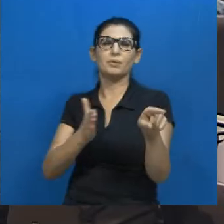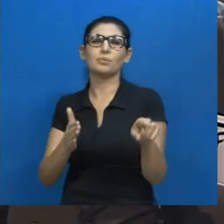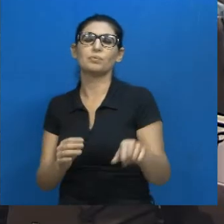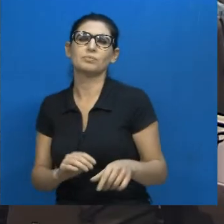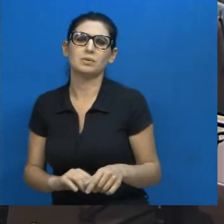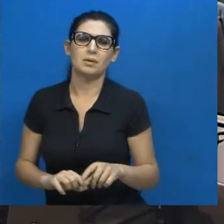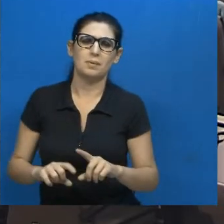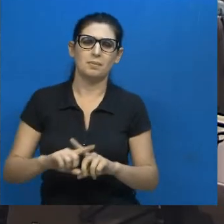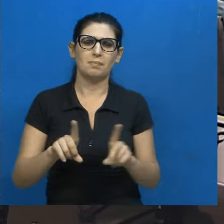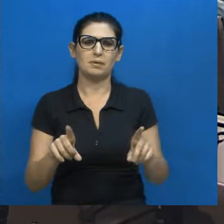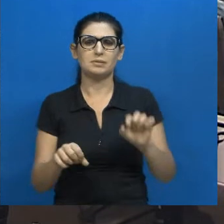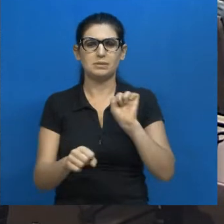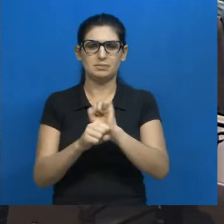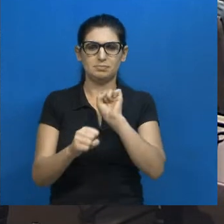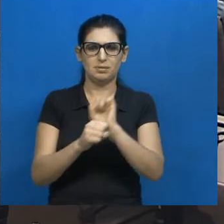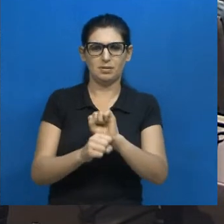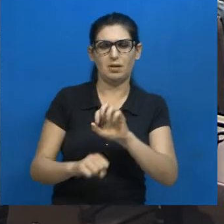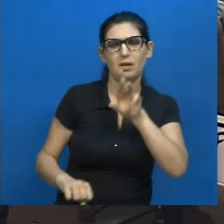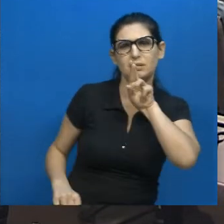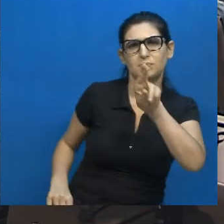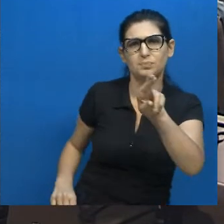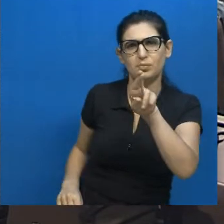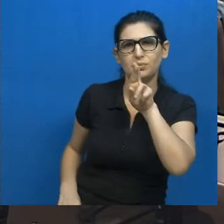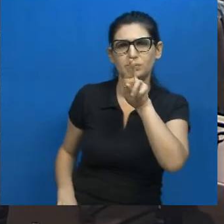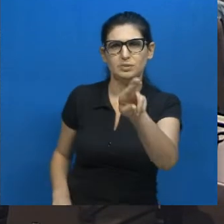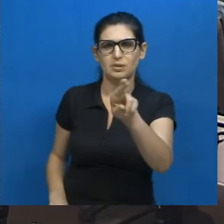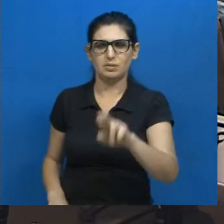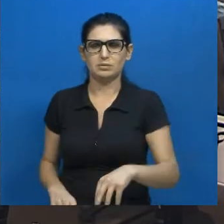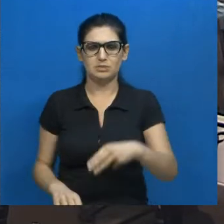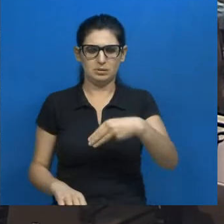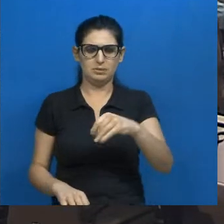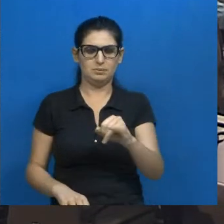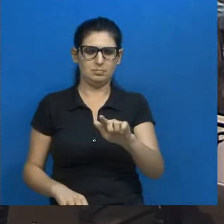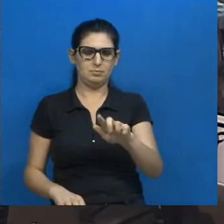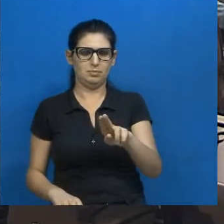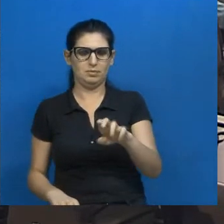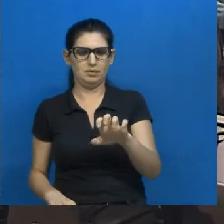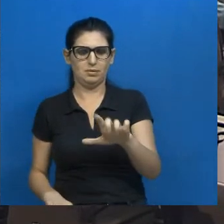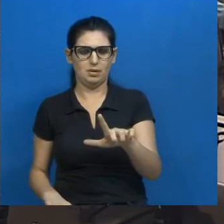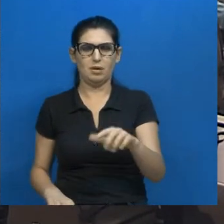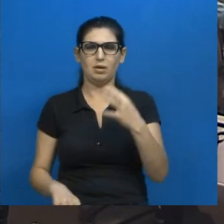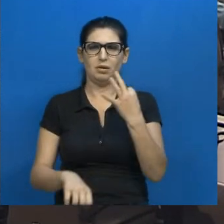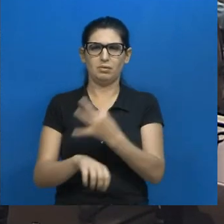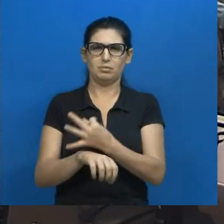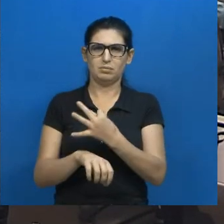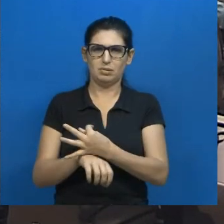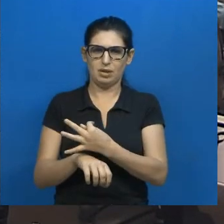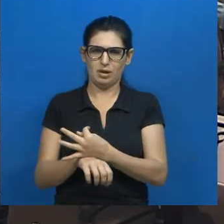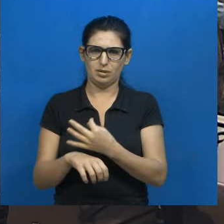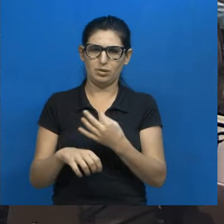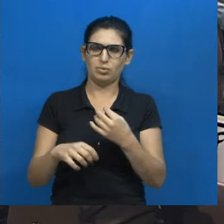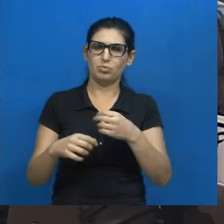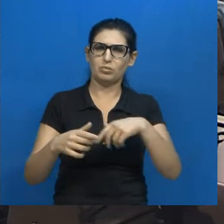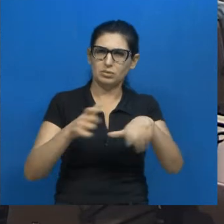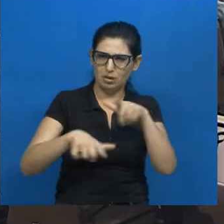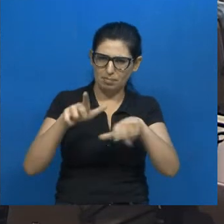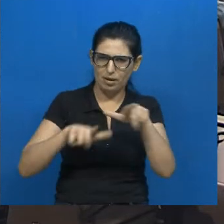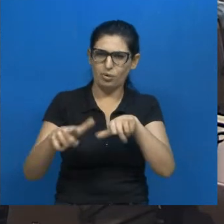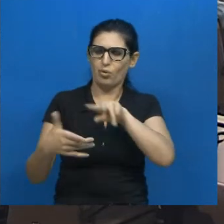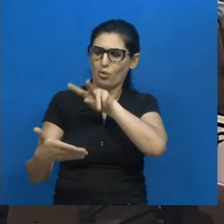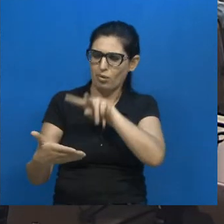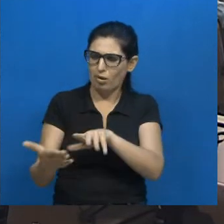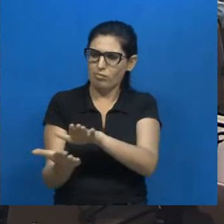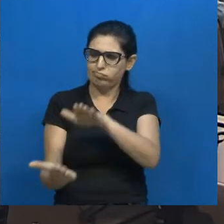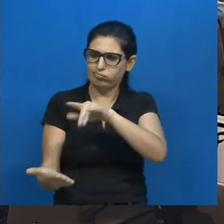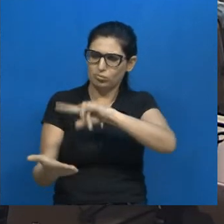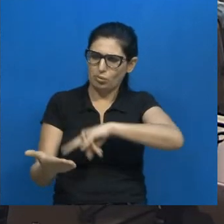eu aguardar. Primeiro eu responder uma pergunta para ele. O Miguel, que é o técnico que fez esse trabalho sobre